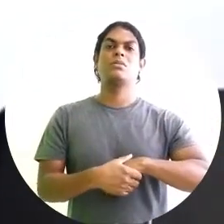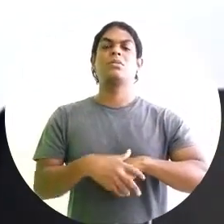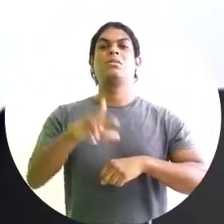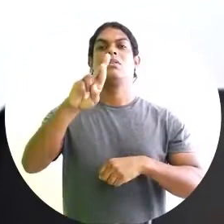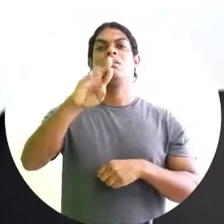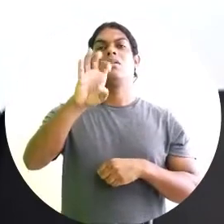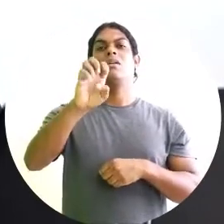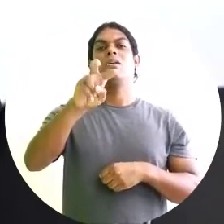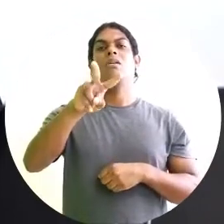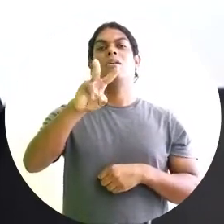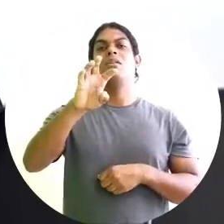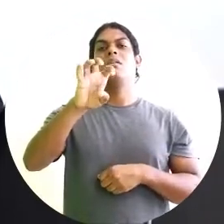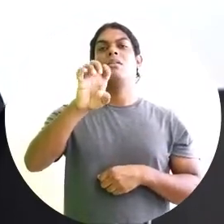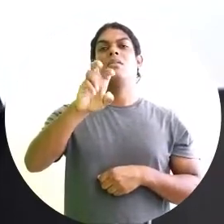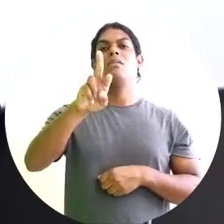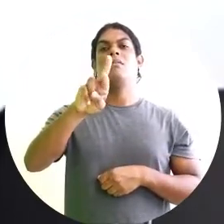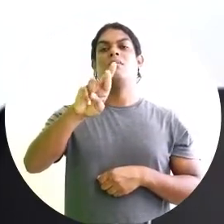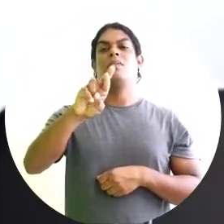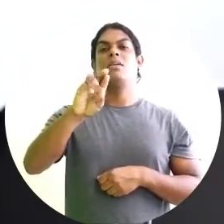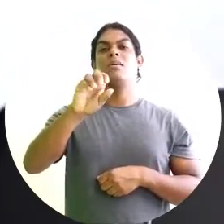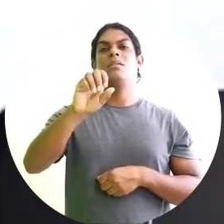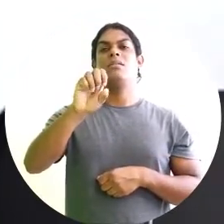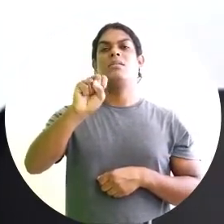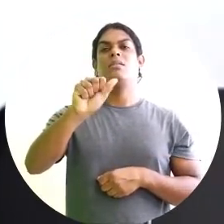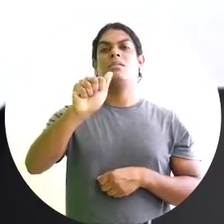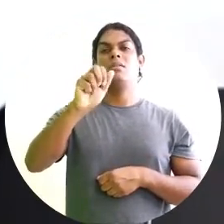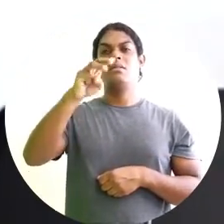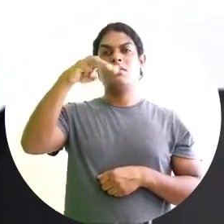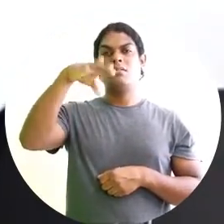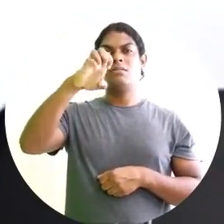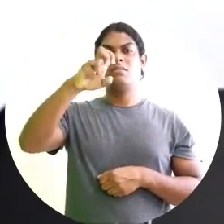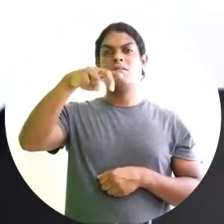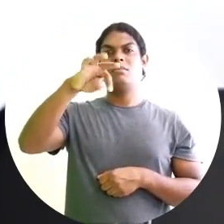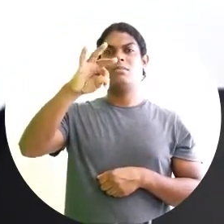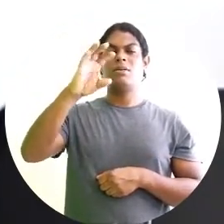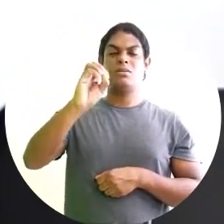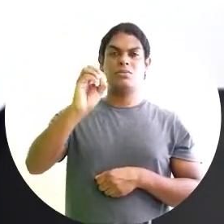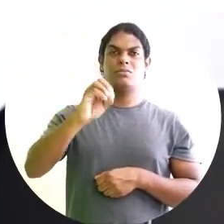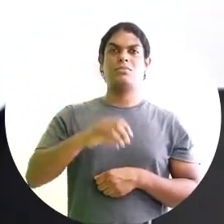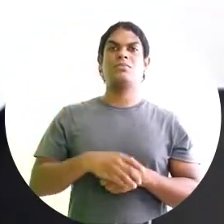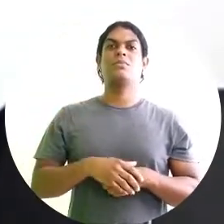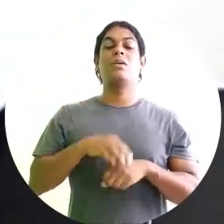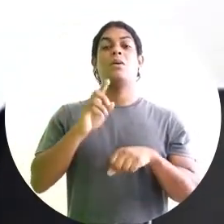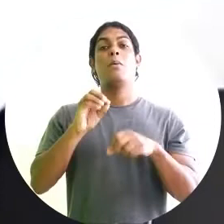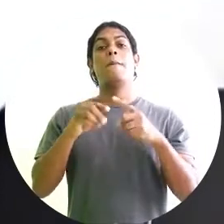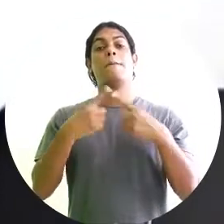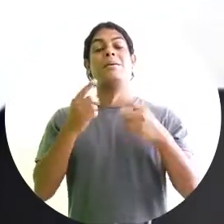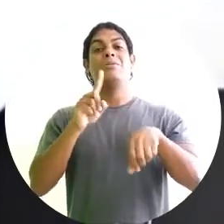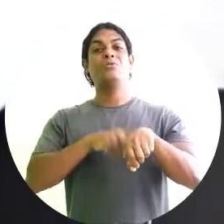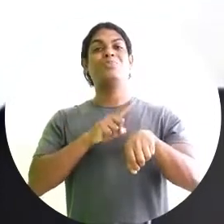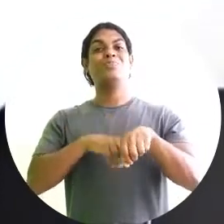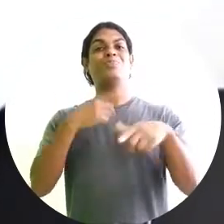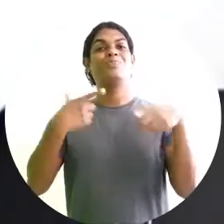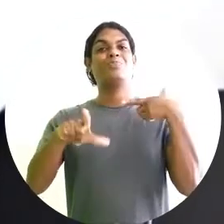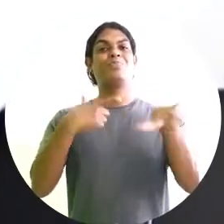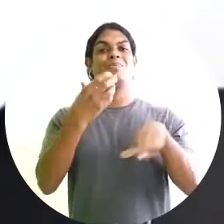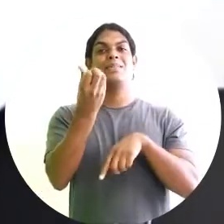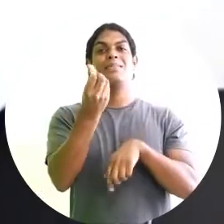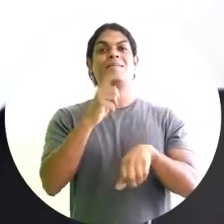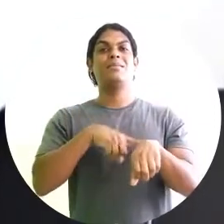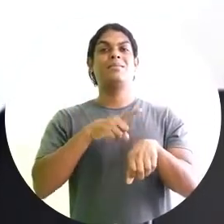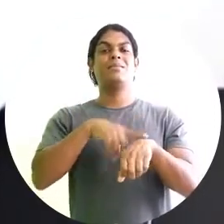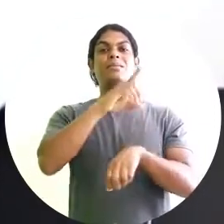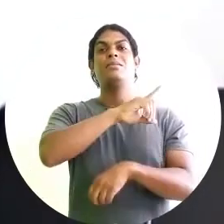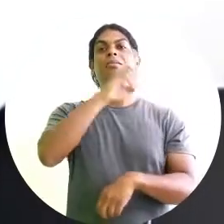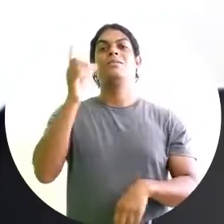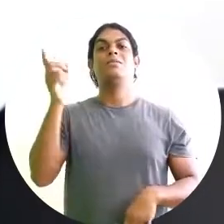o que nós chamamos de revezamento. Mas nessa situação, o horário de trabalho é de 6 horas